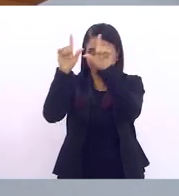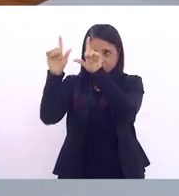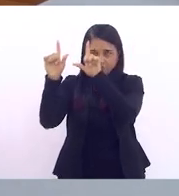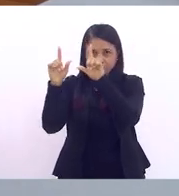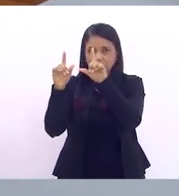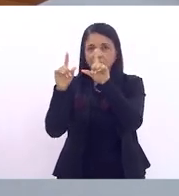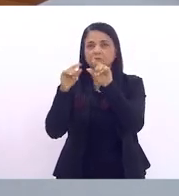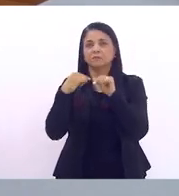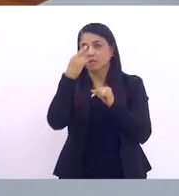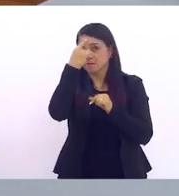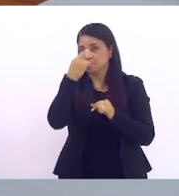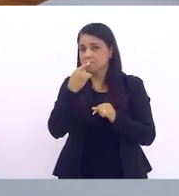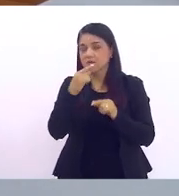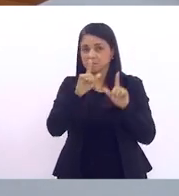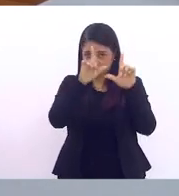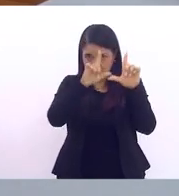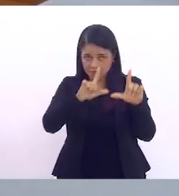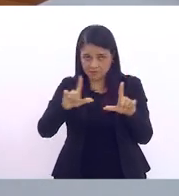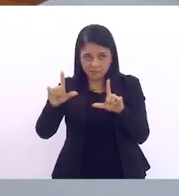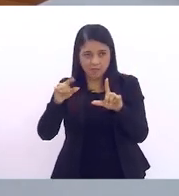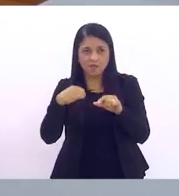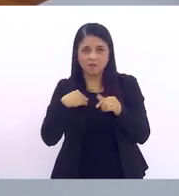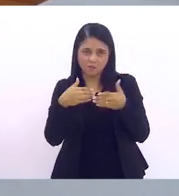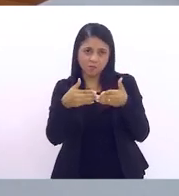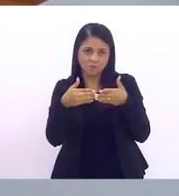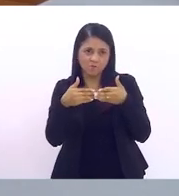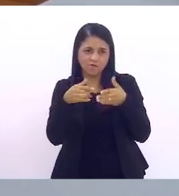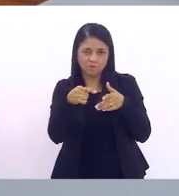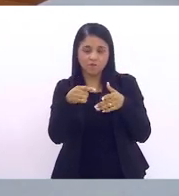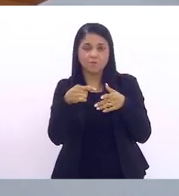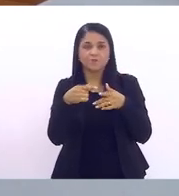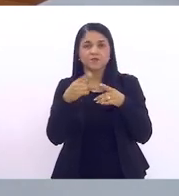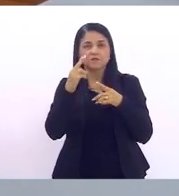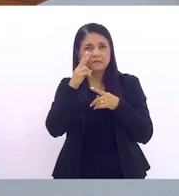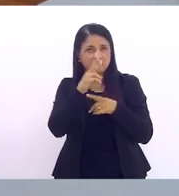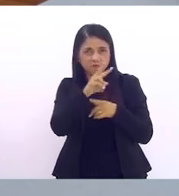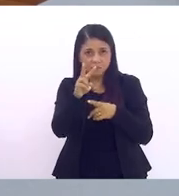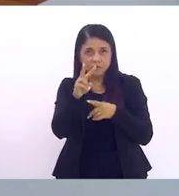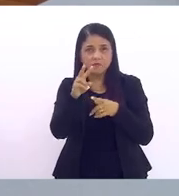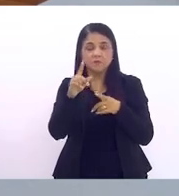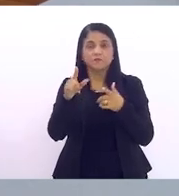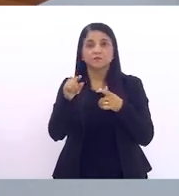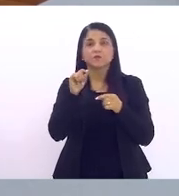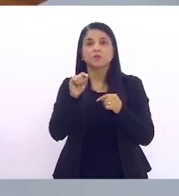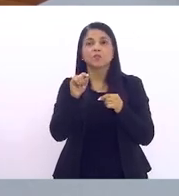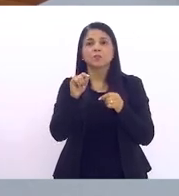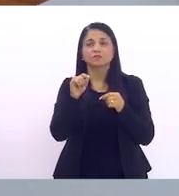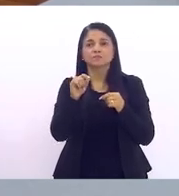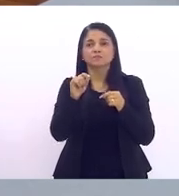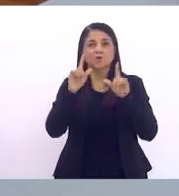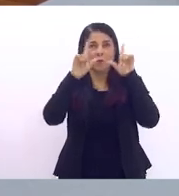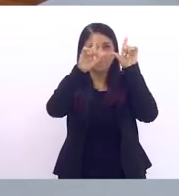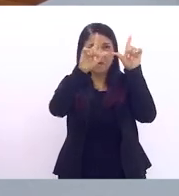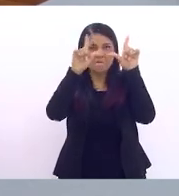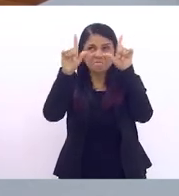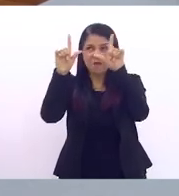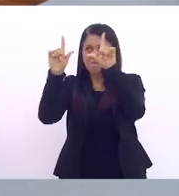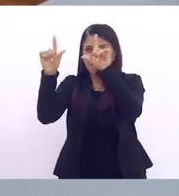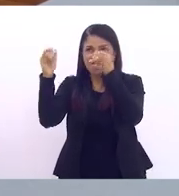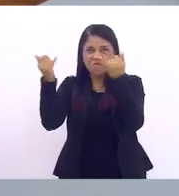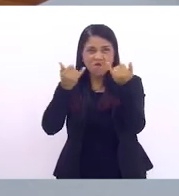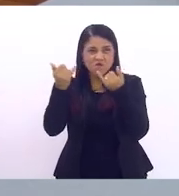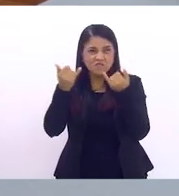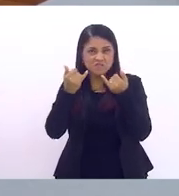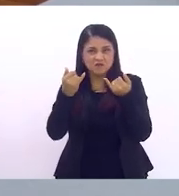se se o amigo lá puder passar e vocês puderem enxergar ali na tela no telão olha aí ó tá vendo como é que tá aquilo ali